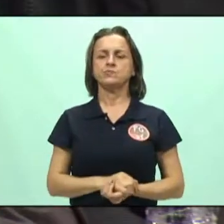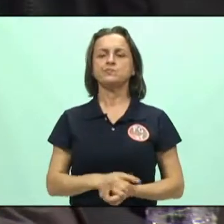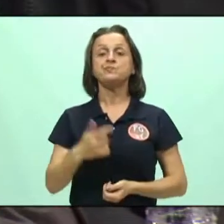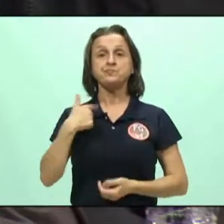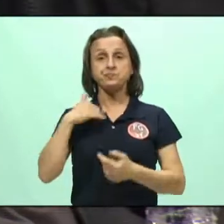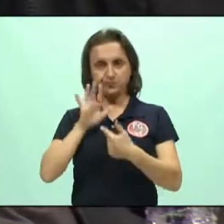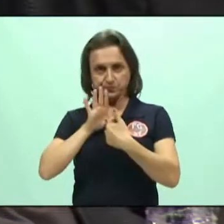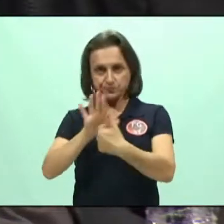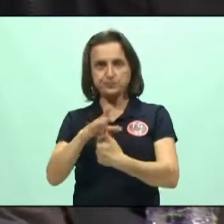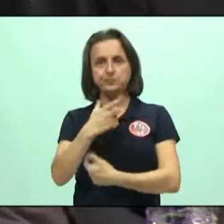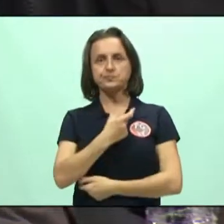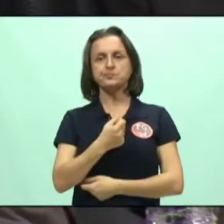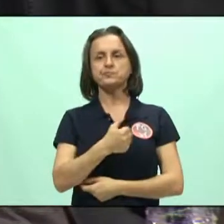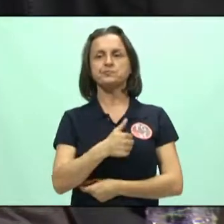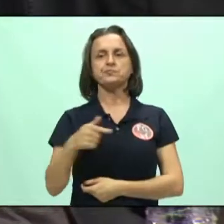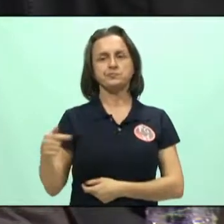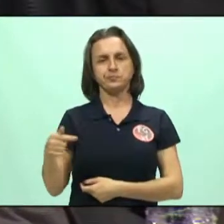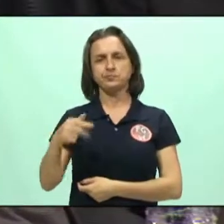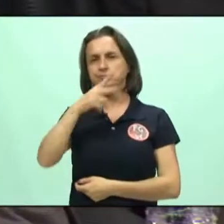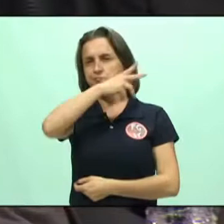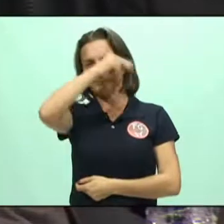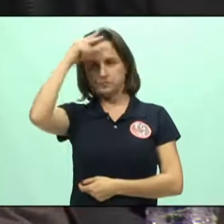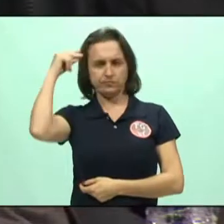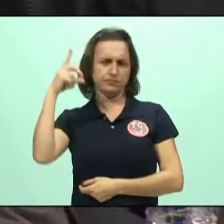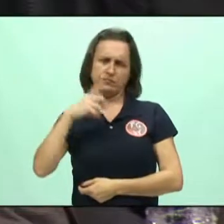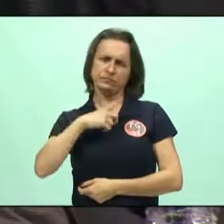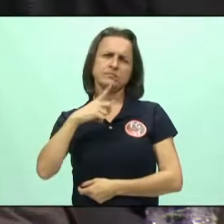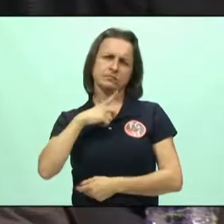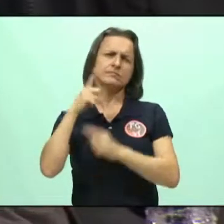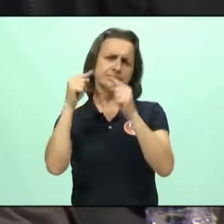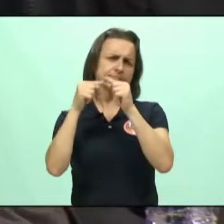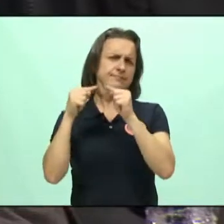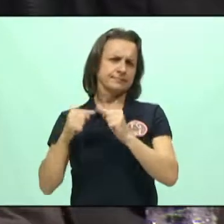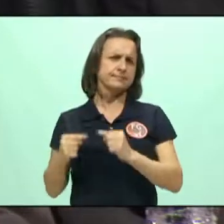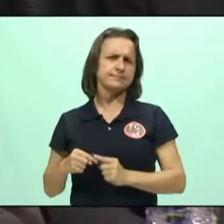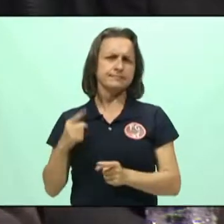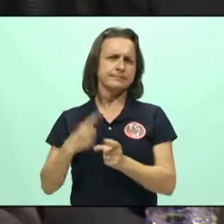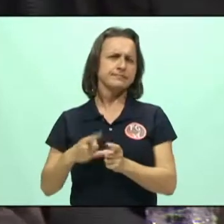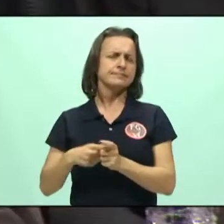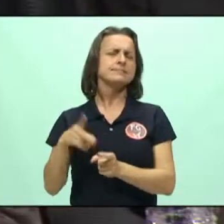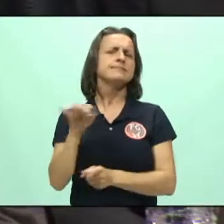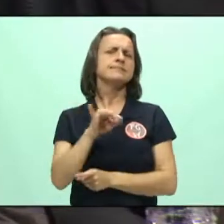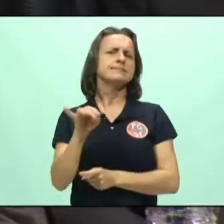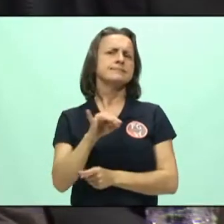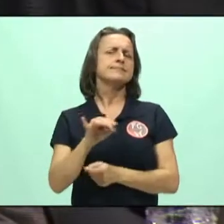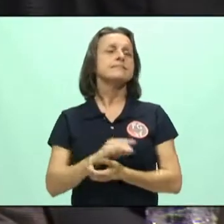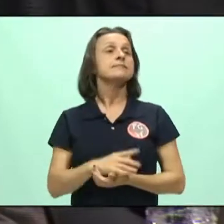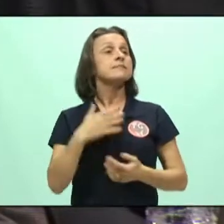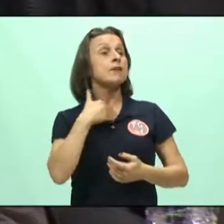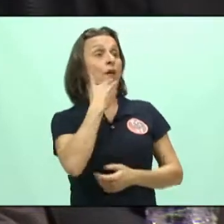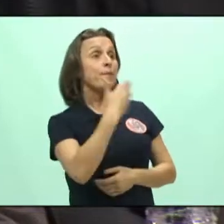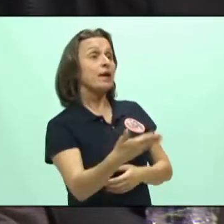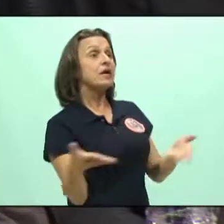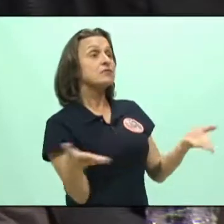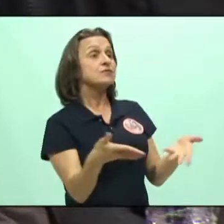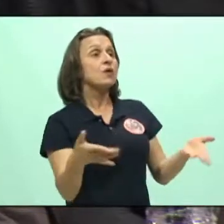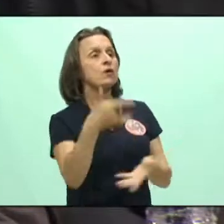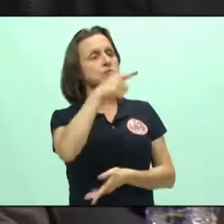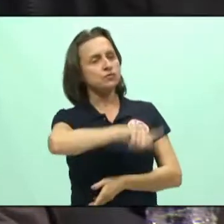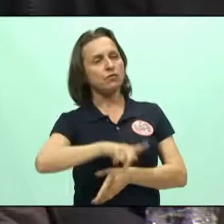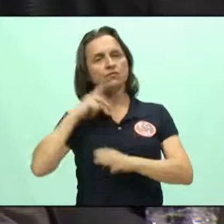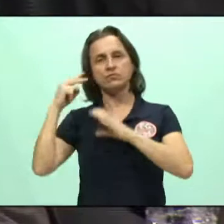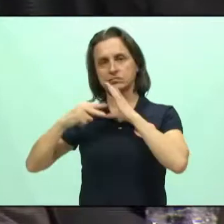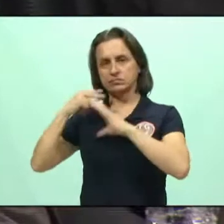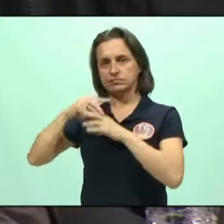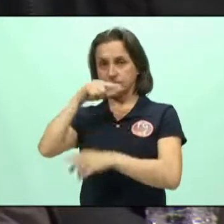apresentei em 2017 para prefeitura tem tudo a ver com a cidade de Itajaí E aí Presidente fácil até um pedido novamente a esta câmara de